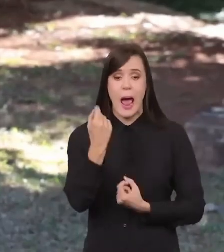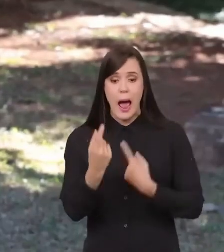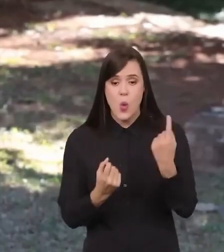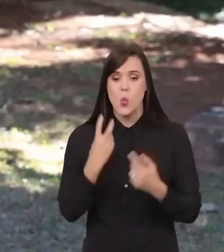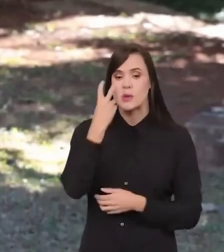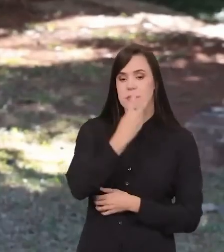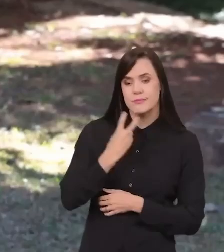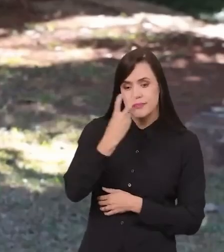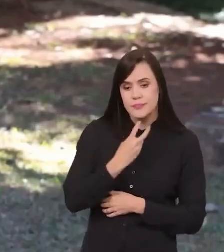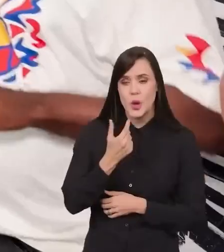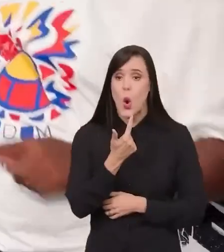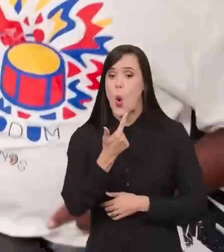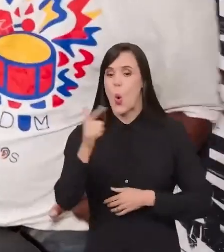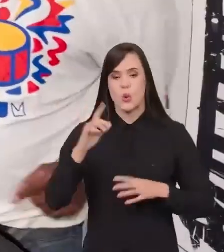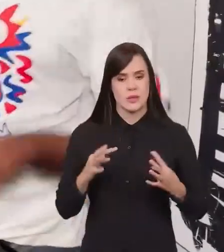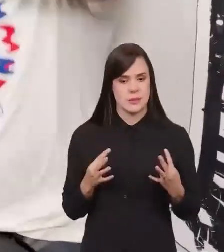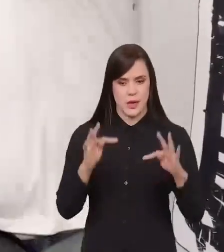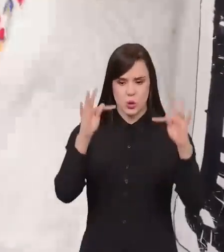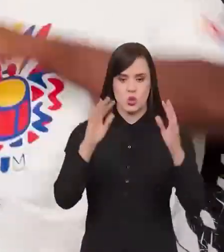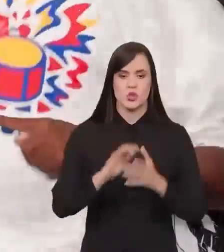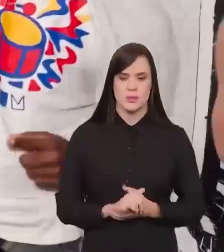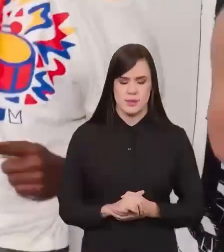leitura labial, usam outras tecnologias.